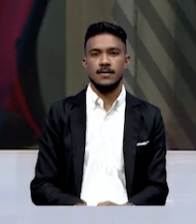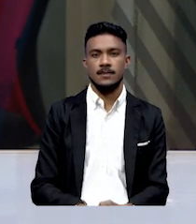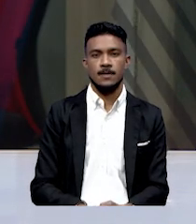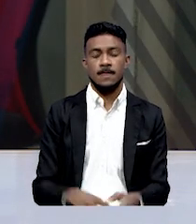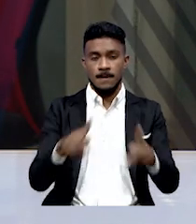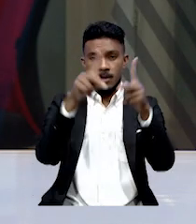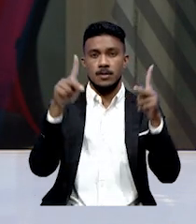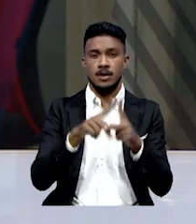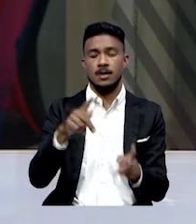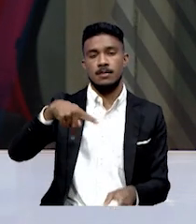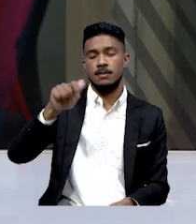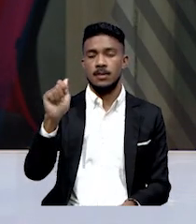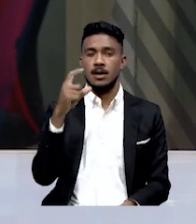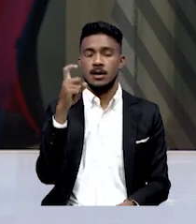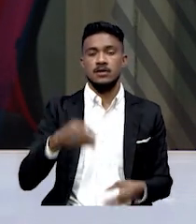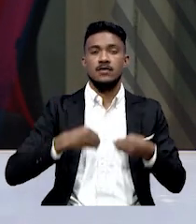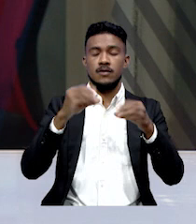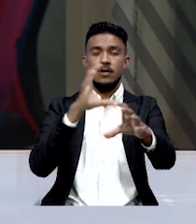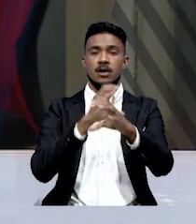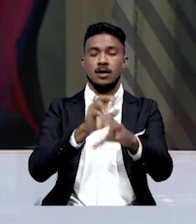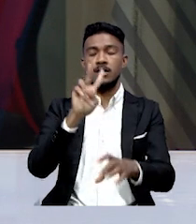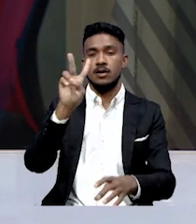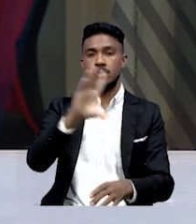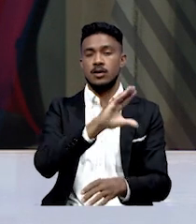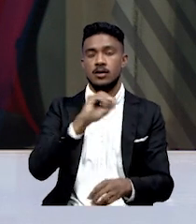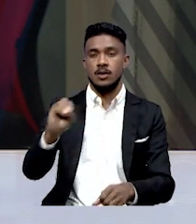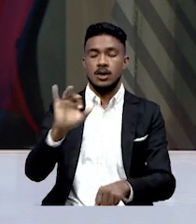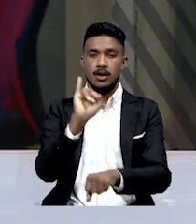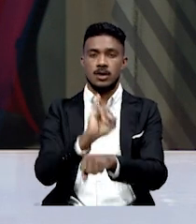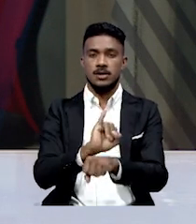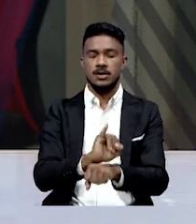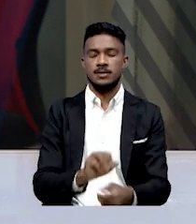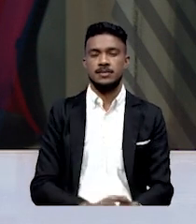Kumpanya Pax Entrega Kareta Rua Basanova Balidi, Hoparokia, Bekora.